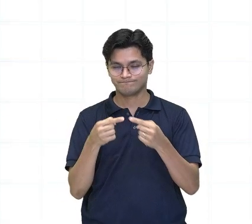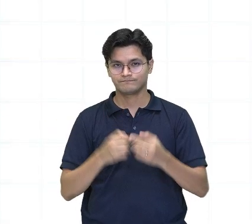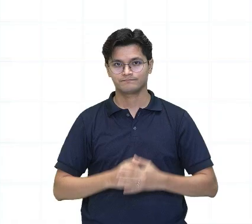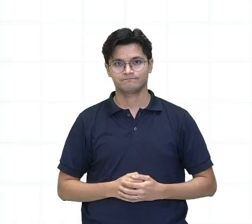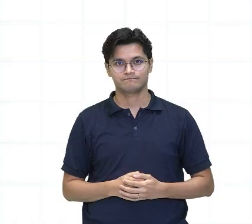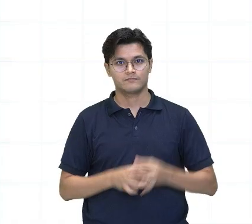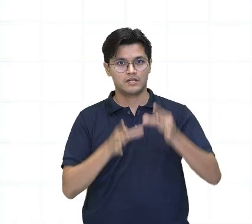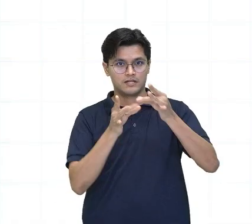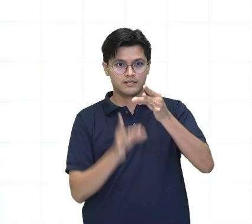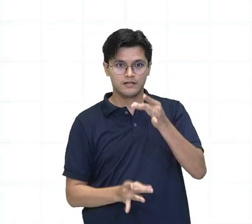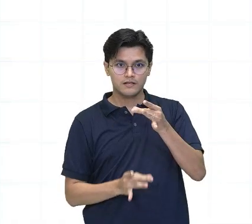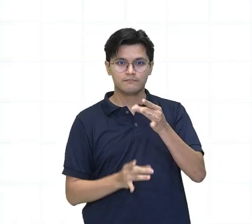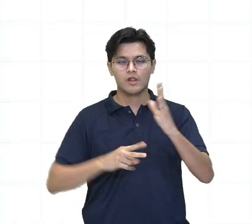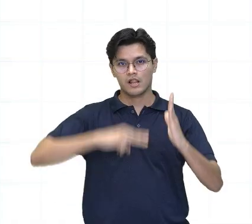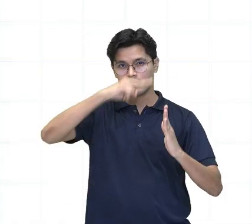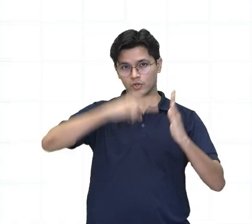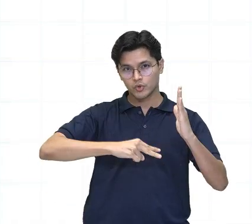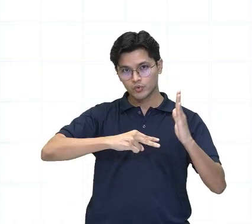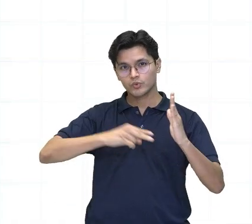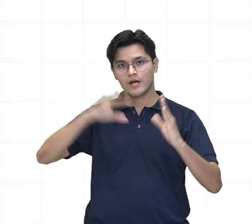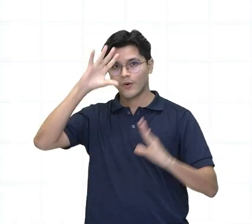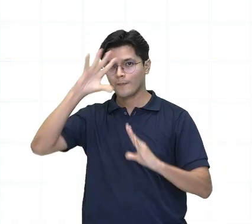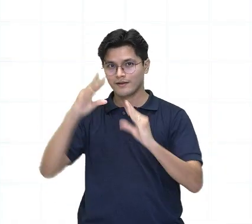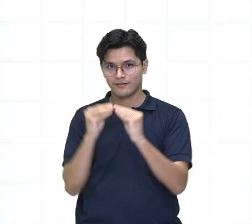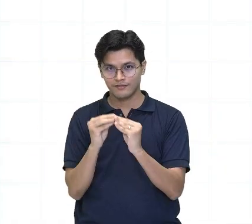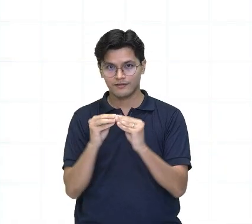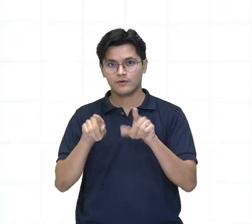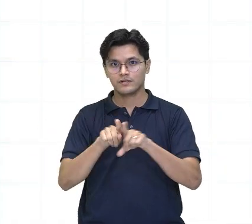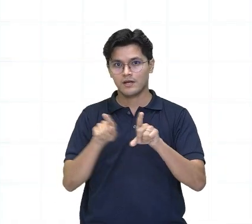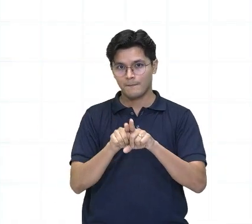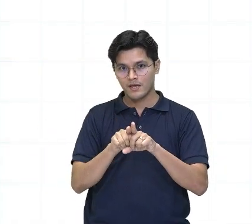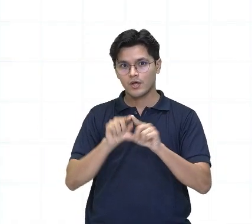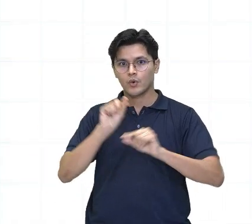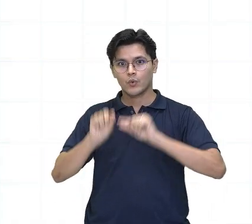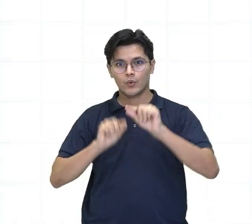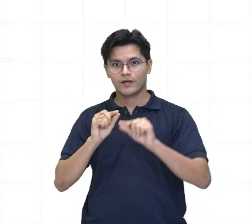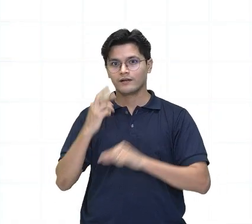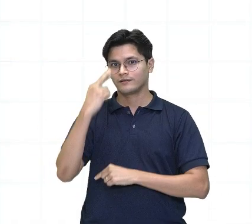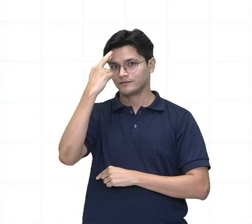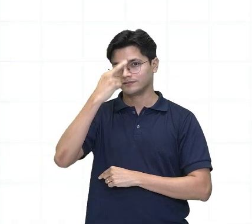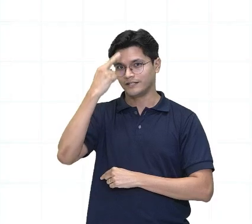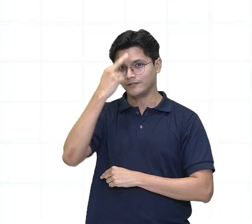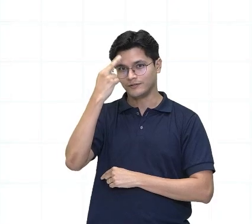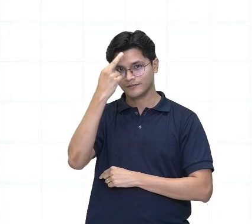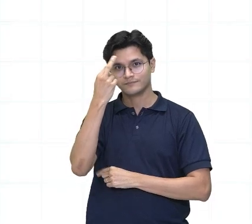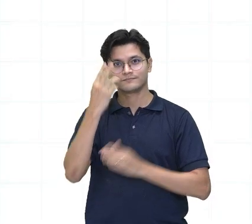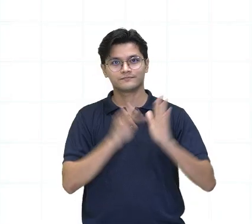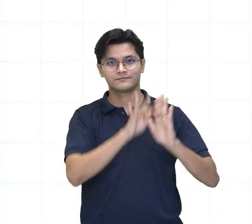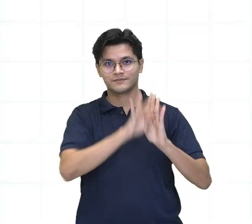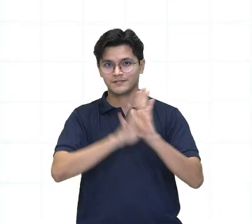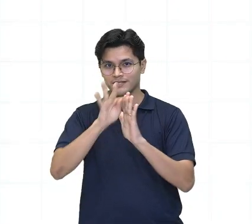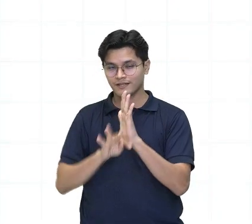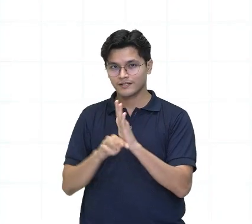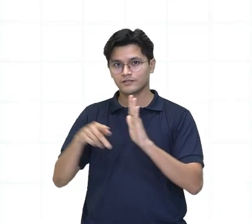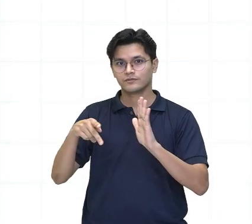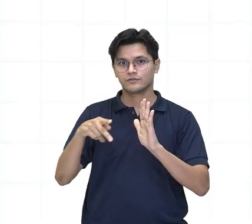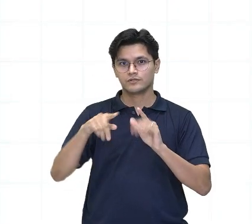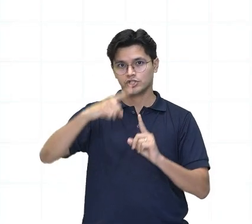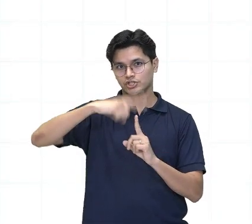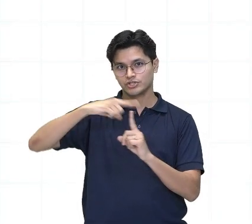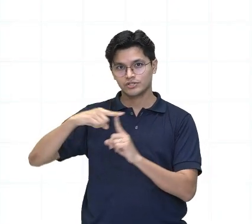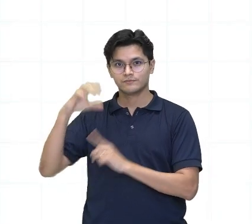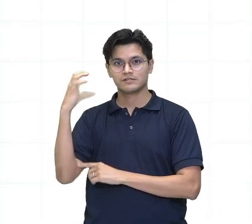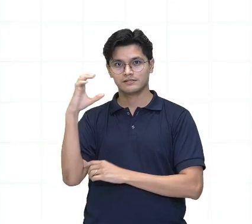detalhamento, leitura, interpretação e reflexão de textos de divulgação científica,